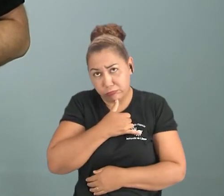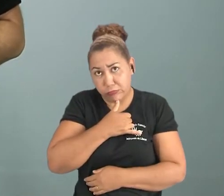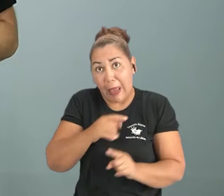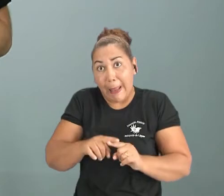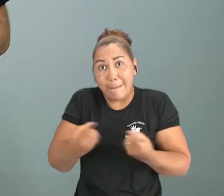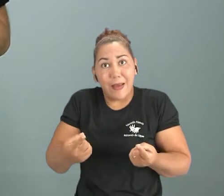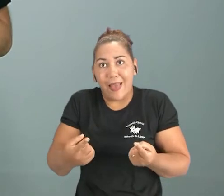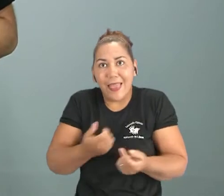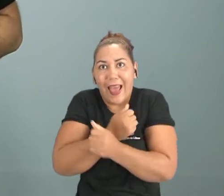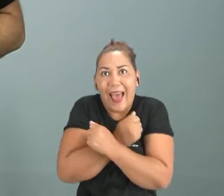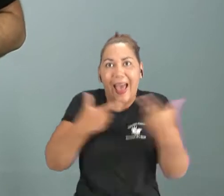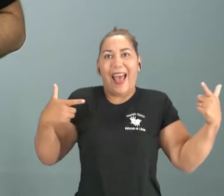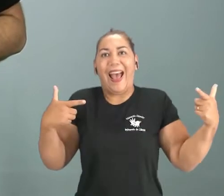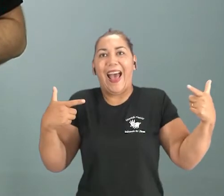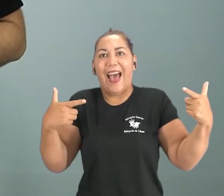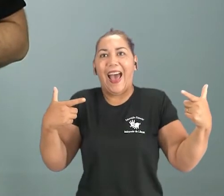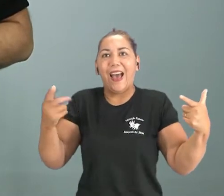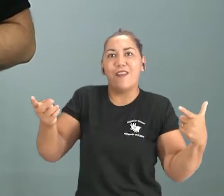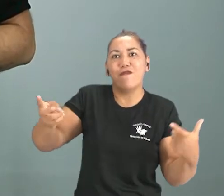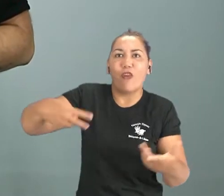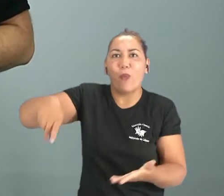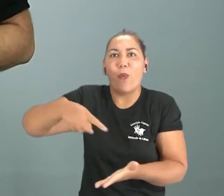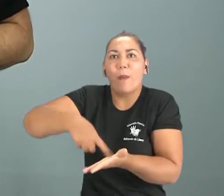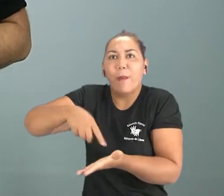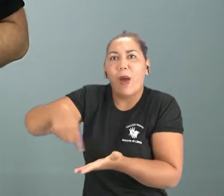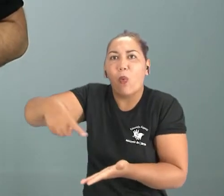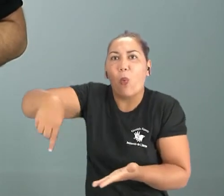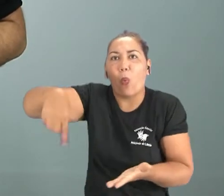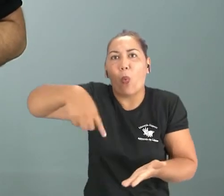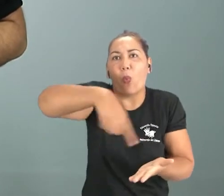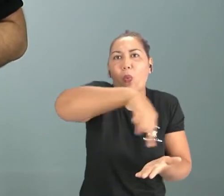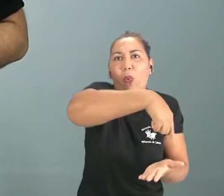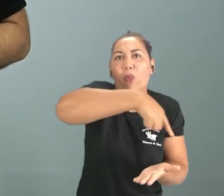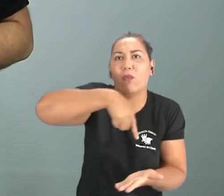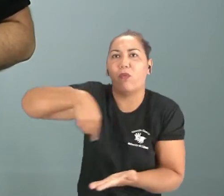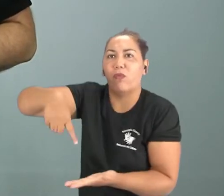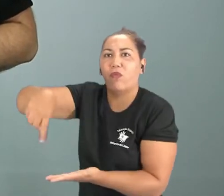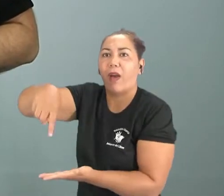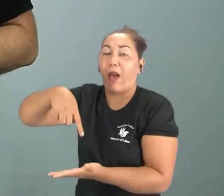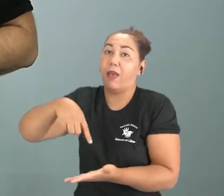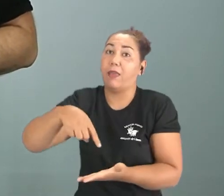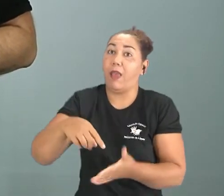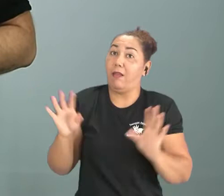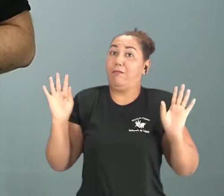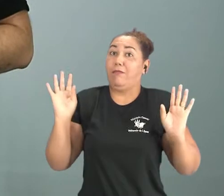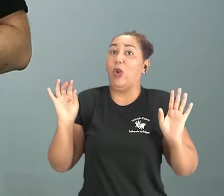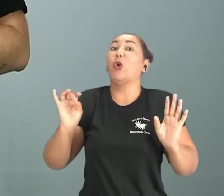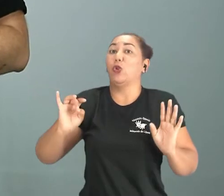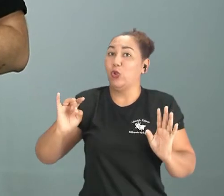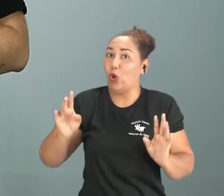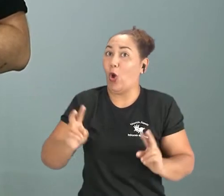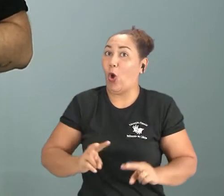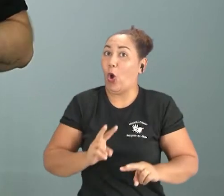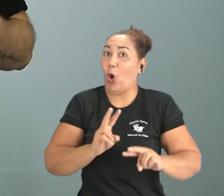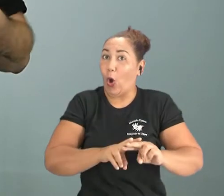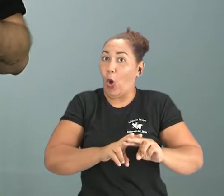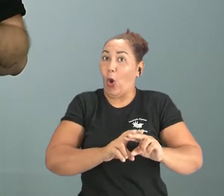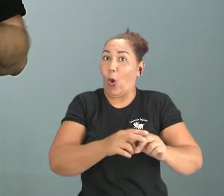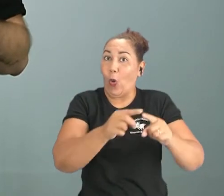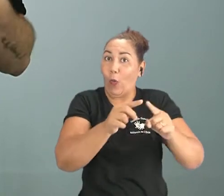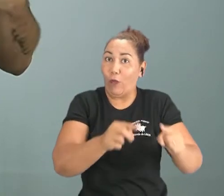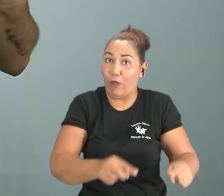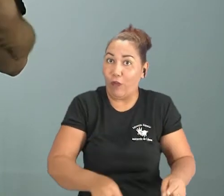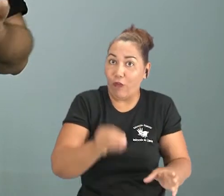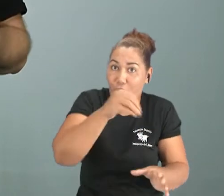conhecida pela animação pela alegria ele vive rodopiando e tudo mais a não ser né quando ele é preso mas ele poderia